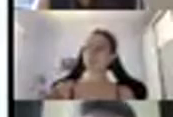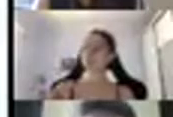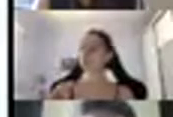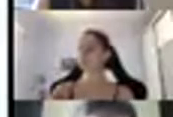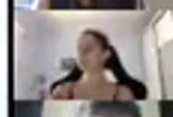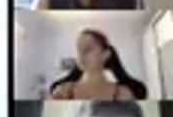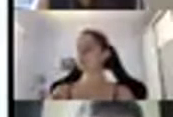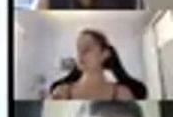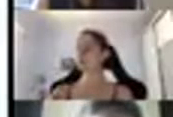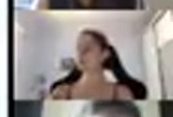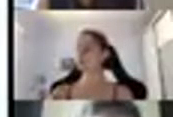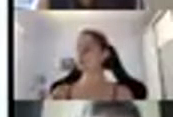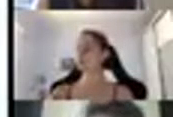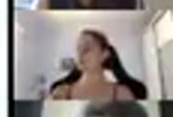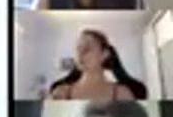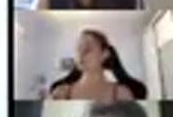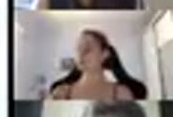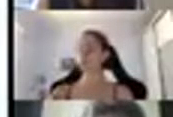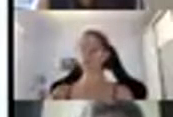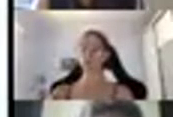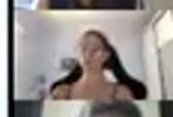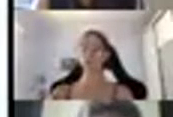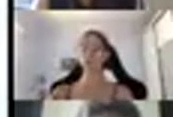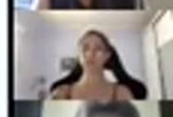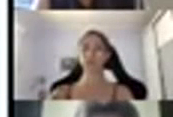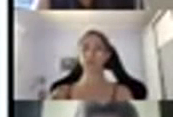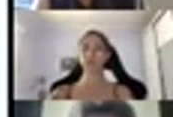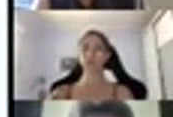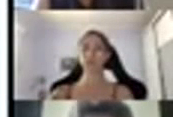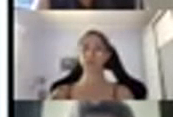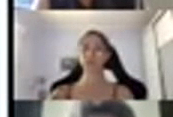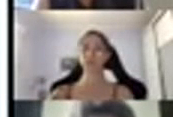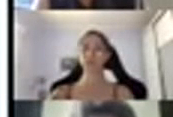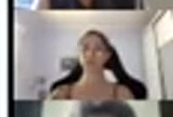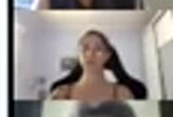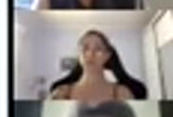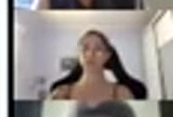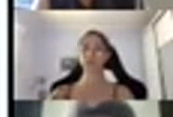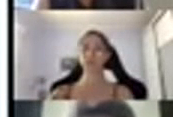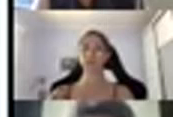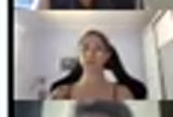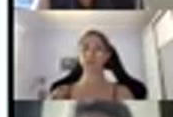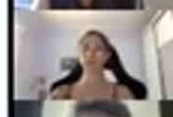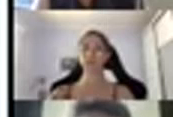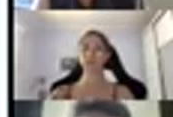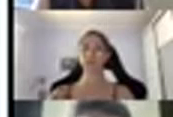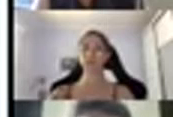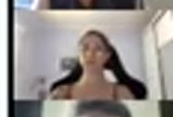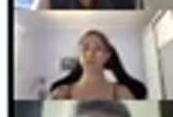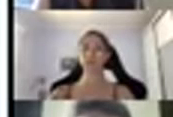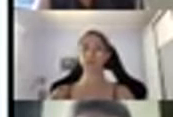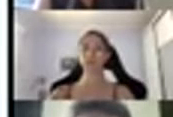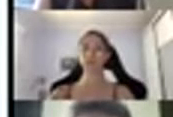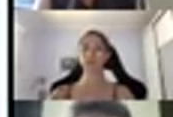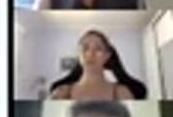2 semanas seguidas em alta. Fechamos aí com 124.441 casos positivos. Então, foram